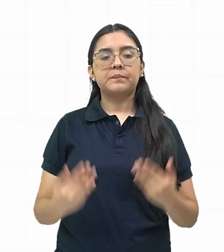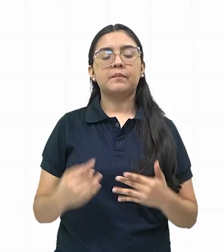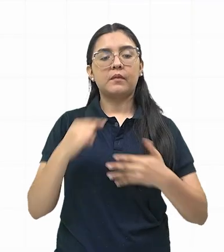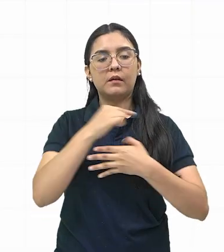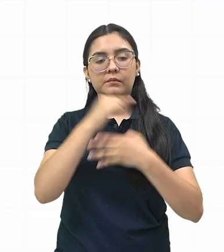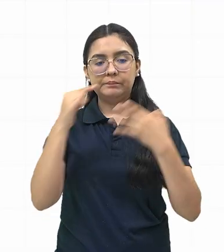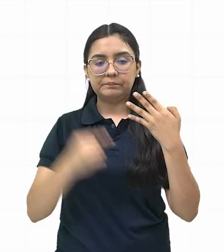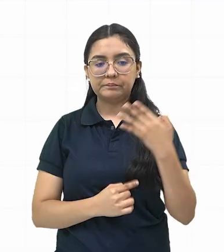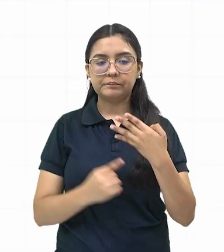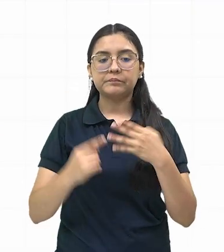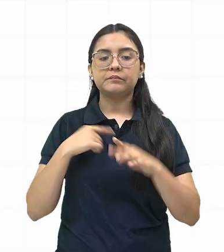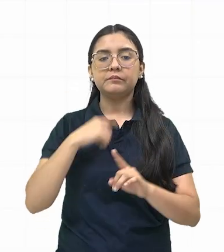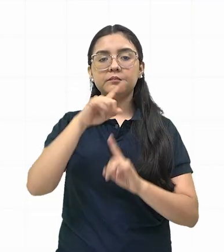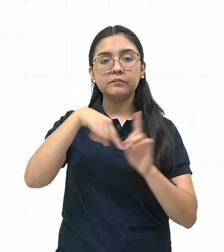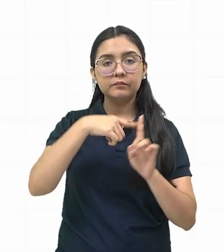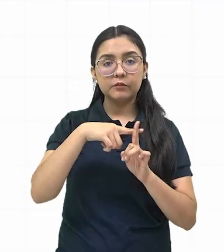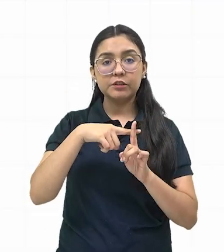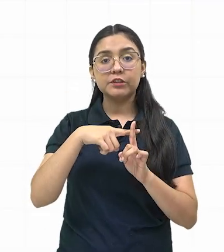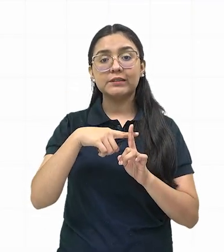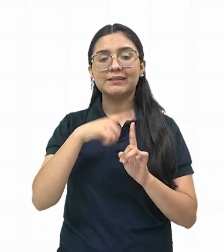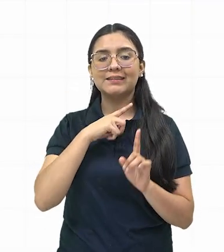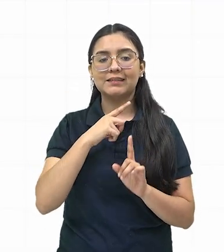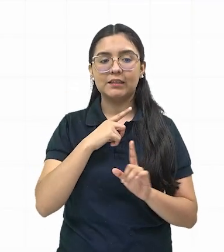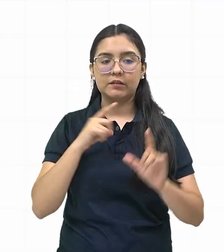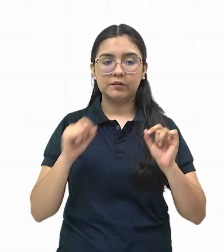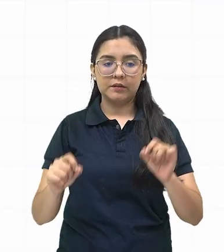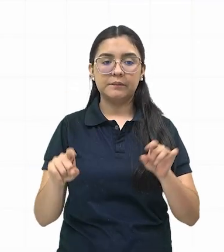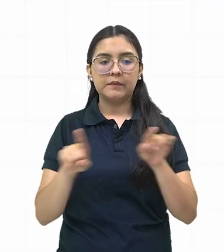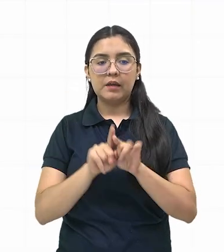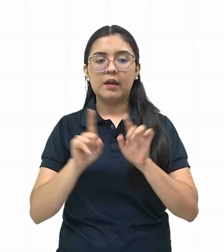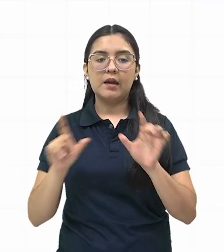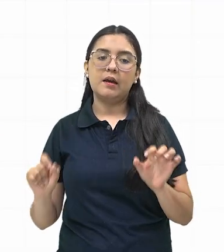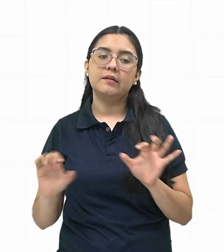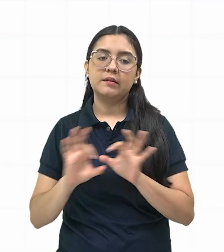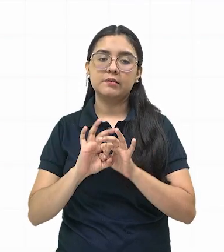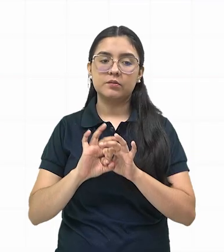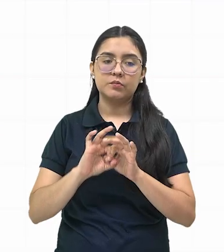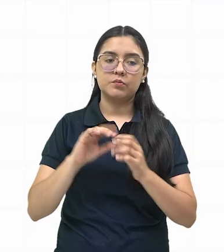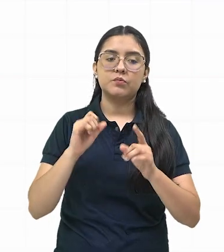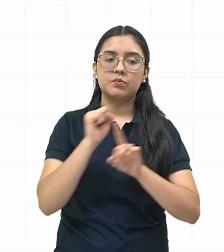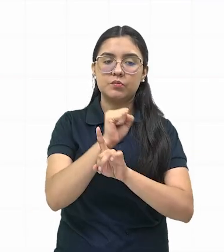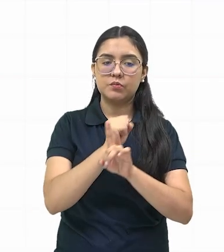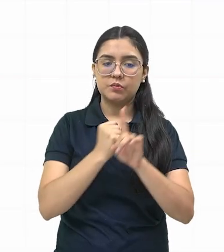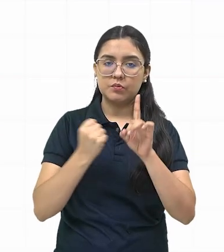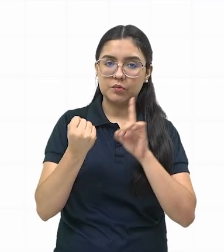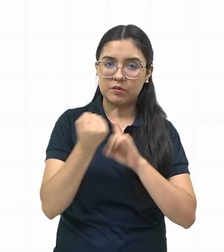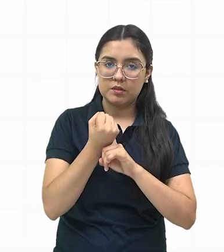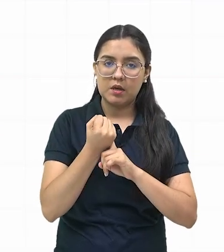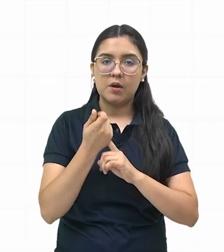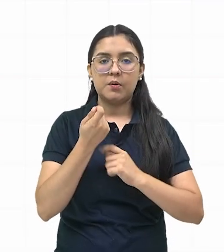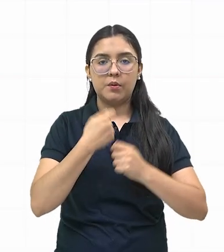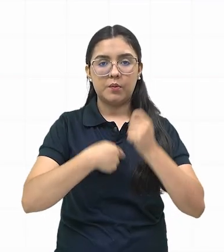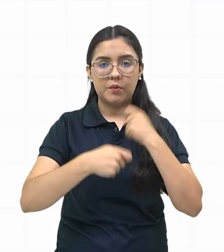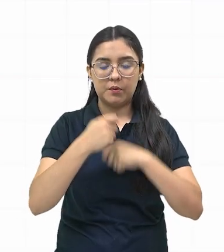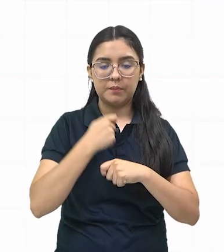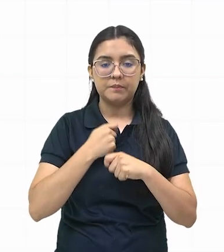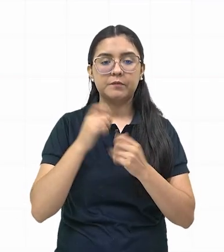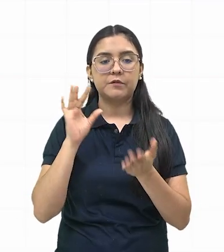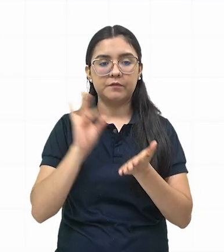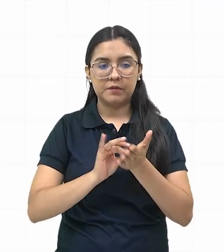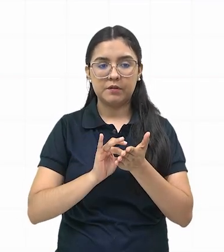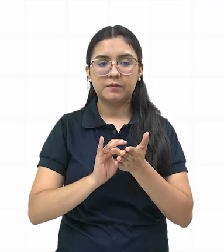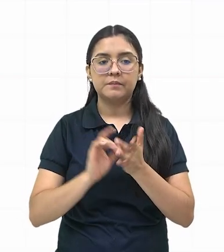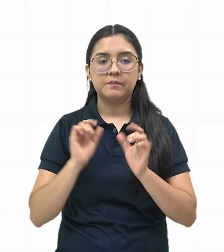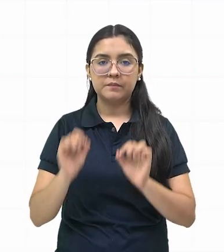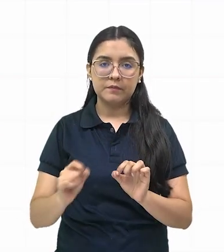pontos positivos da globalização, a gente tem aqui a integração social e econômica, que de fato existe nesse